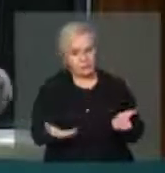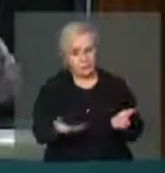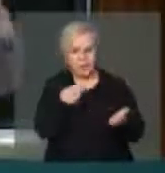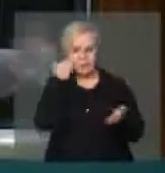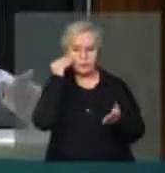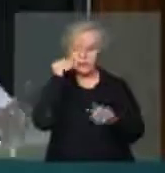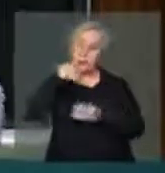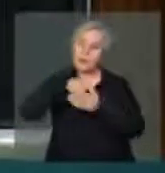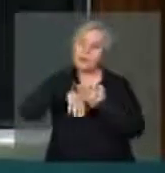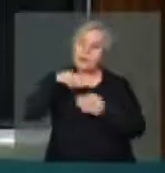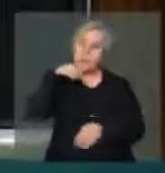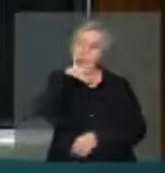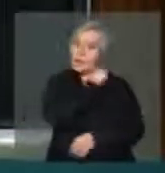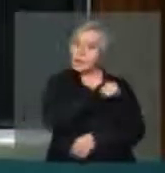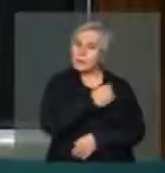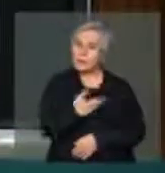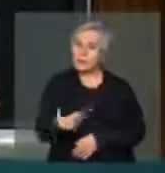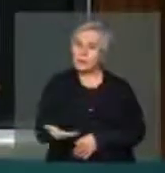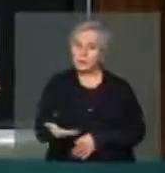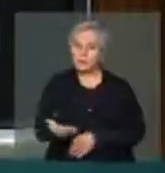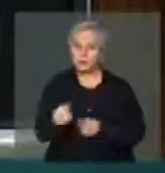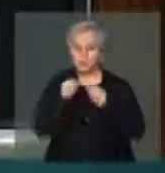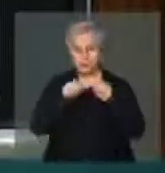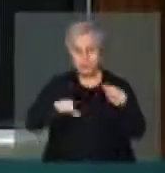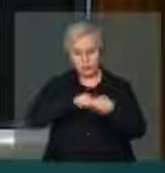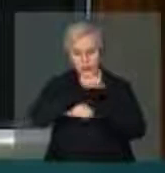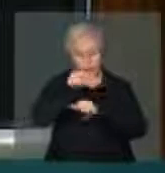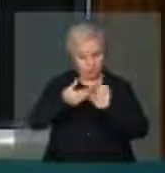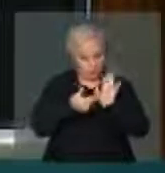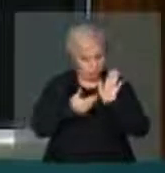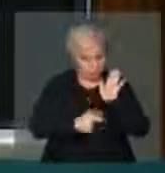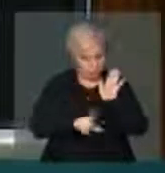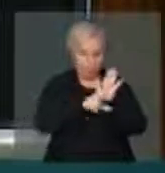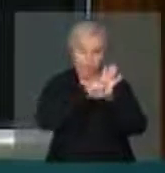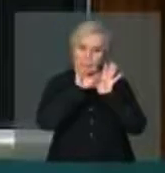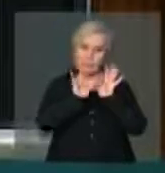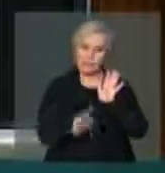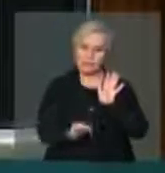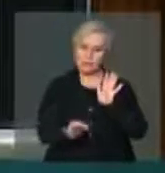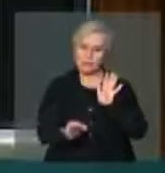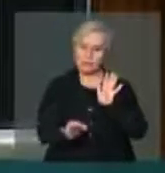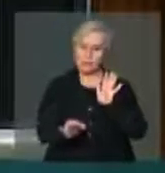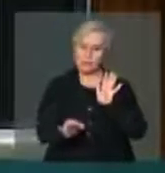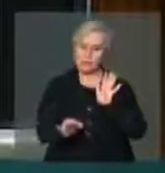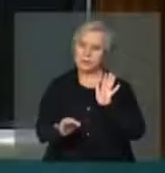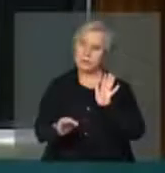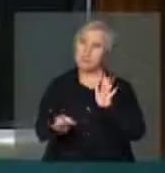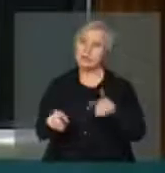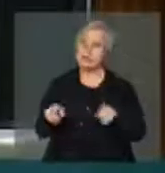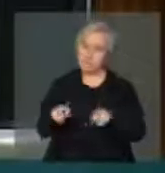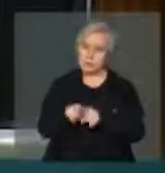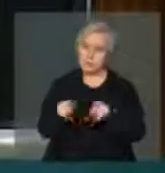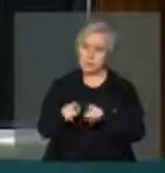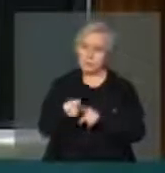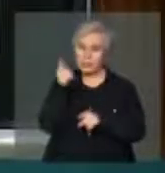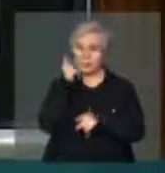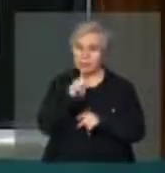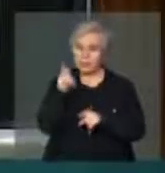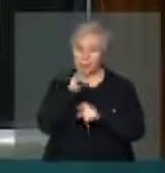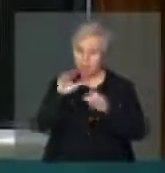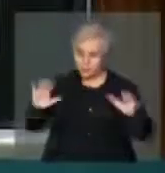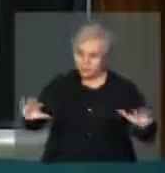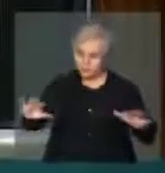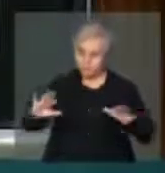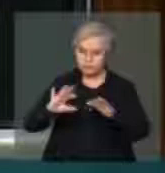para a gente votar aqui e transformar isto em lei, que inclusive ele interliga, e hoje eu conversando com